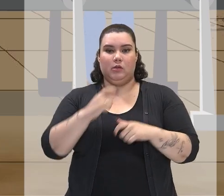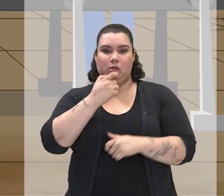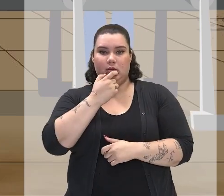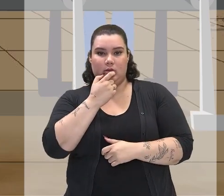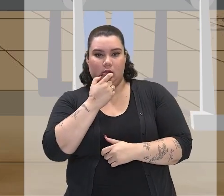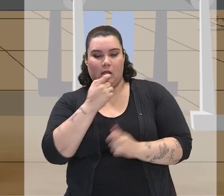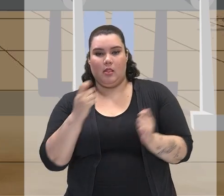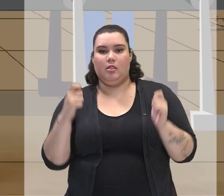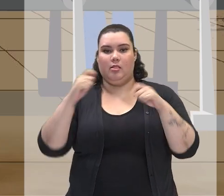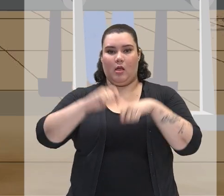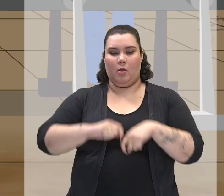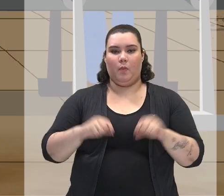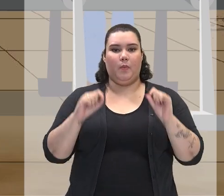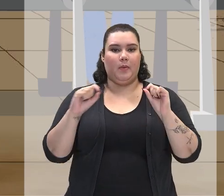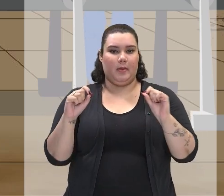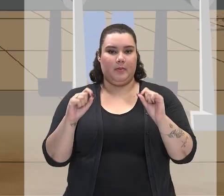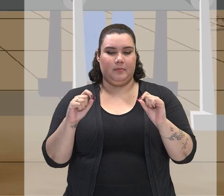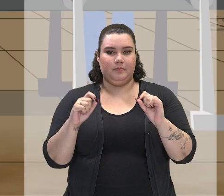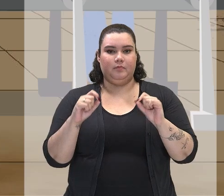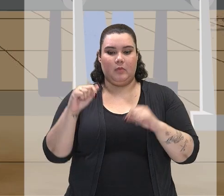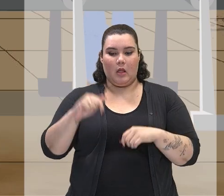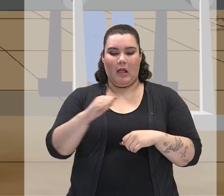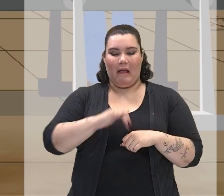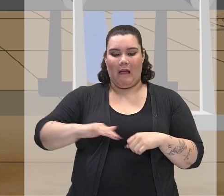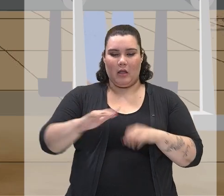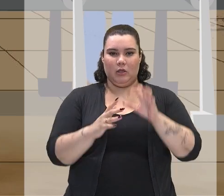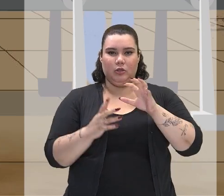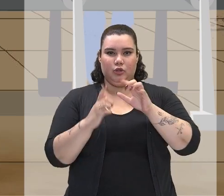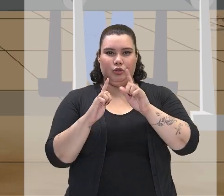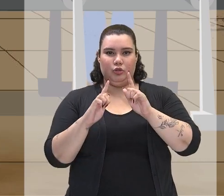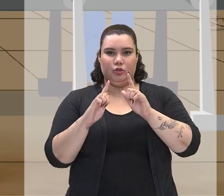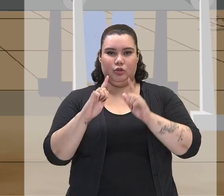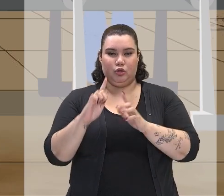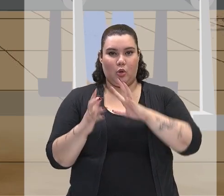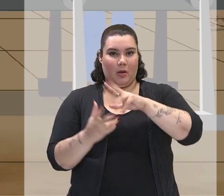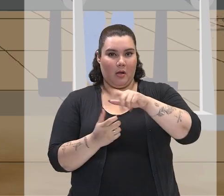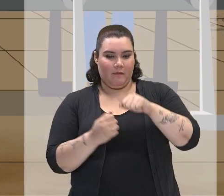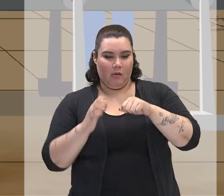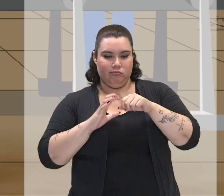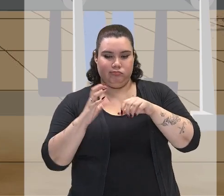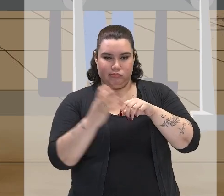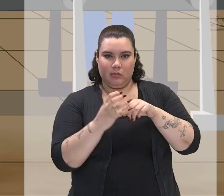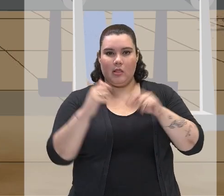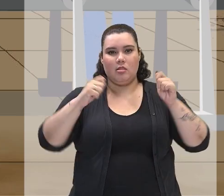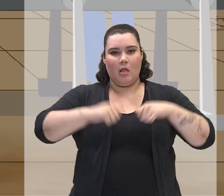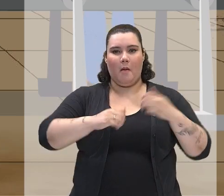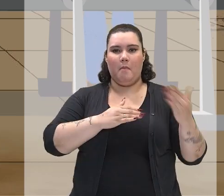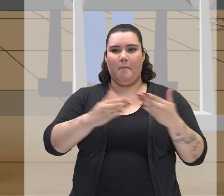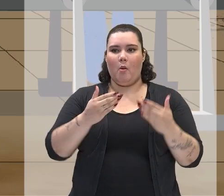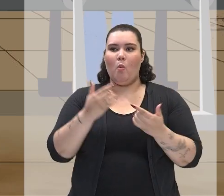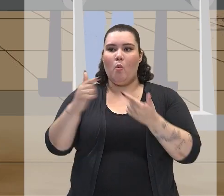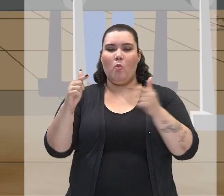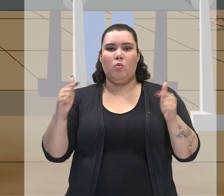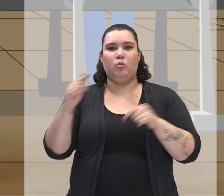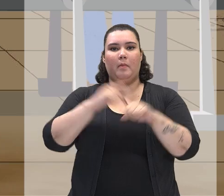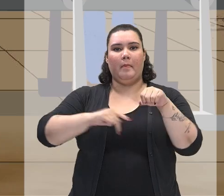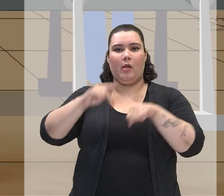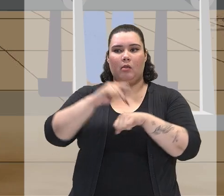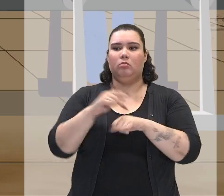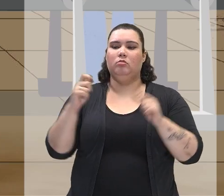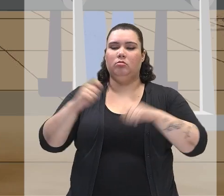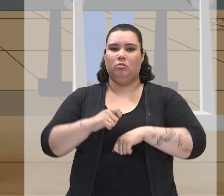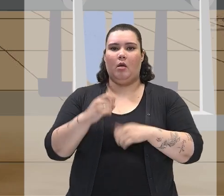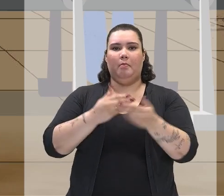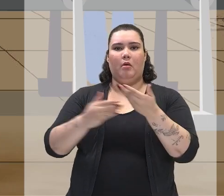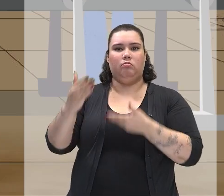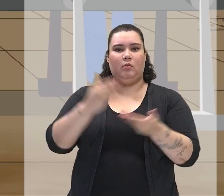que ela exercesse, né, grande comércio com outras nações. Além do que, ela possuía grandes